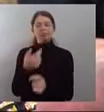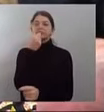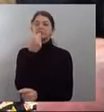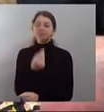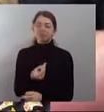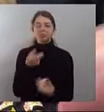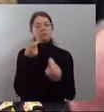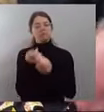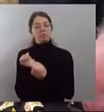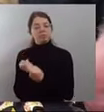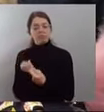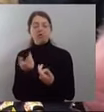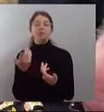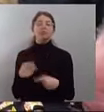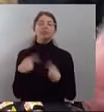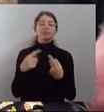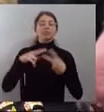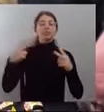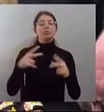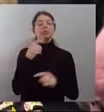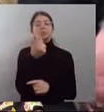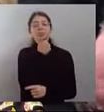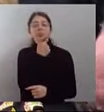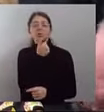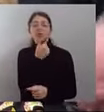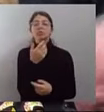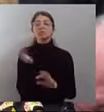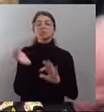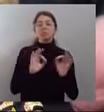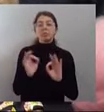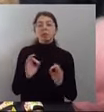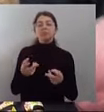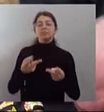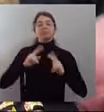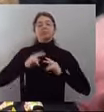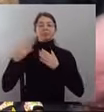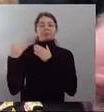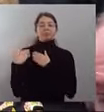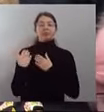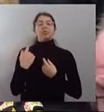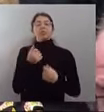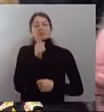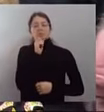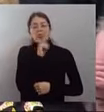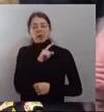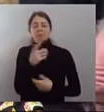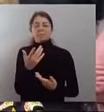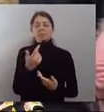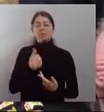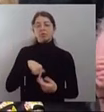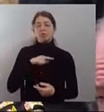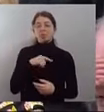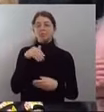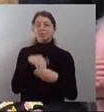que cada município decida quando está preparado para assumir estas funções. Votaremos favoravelmente este